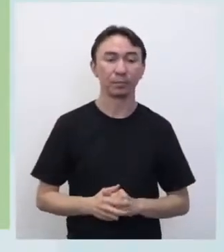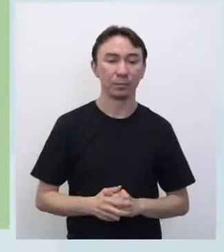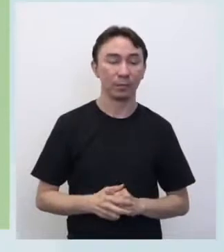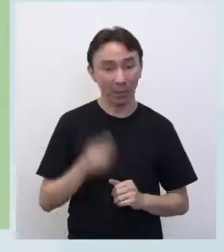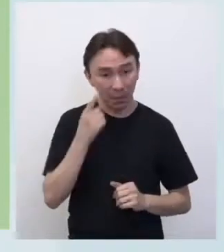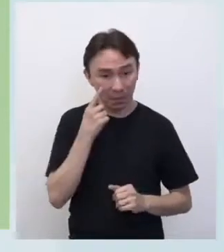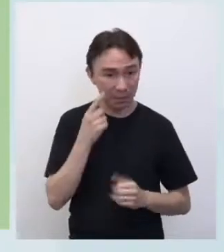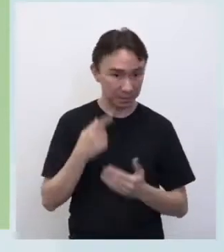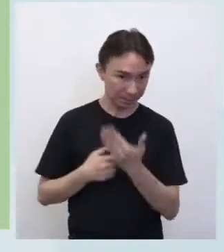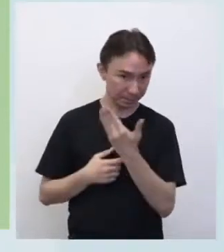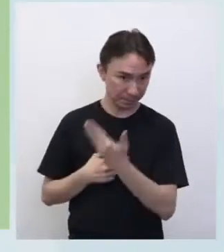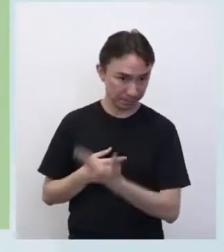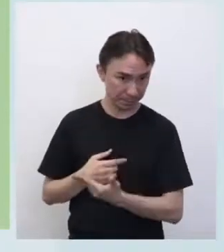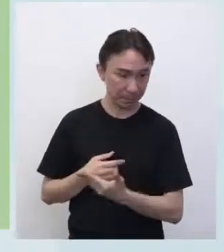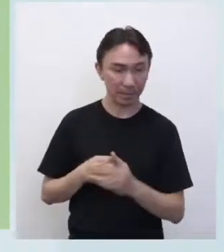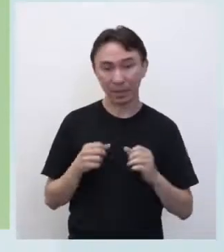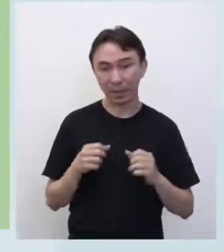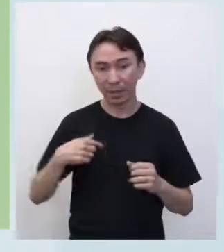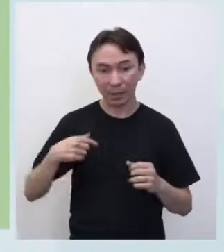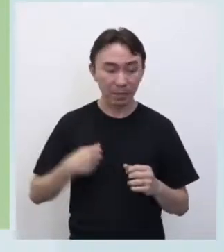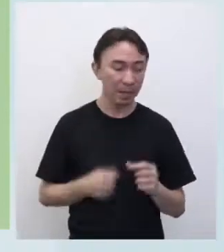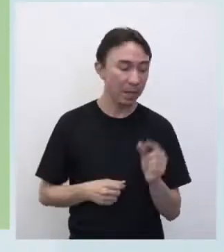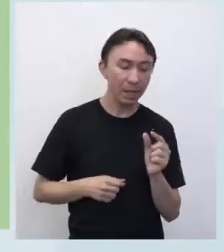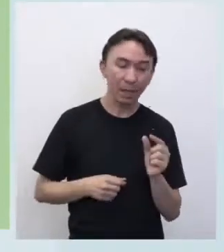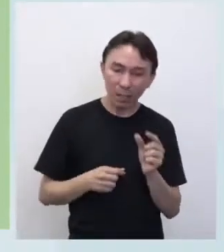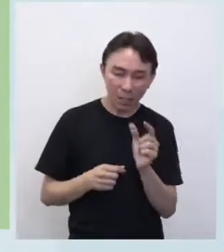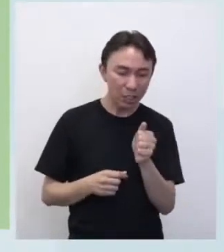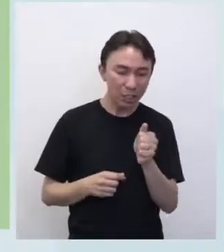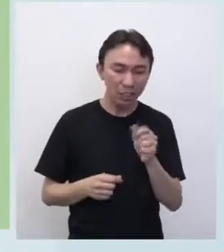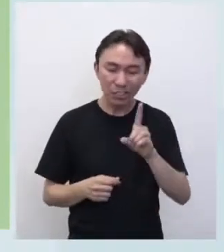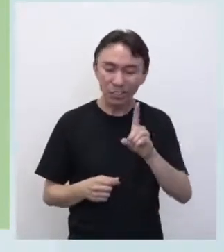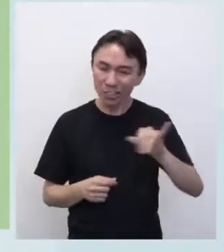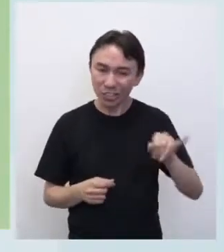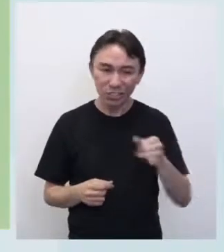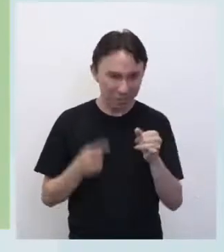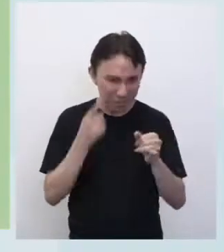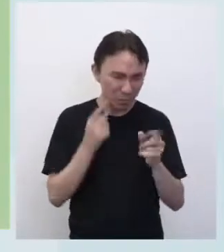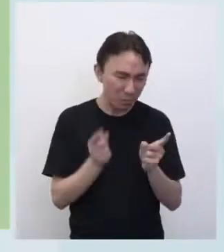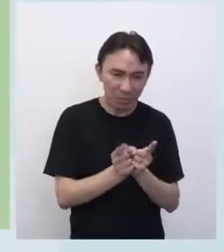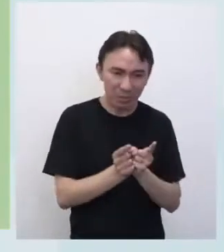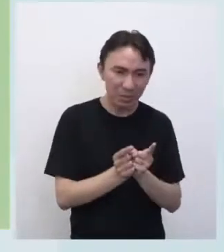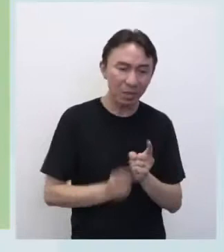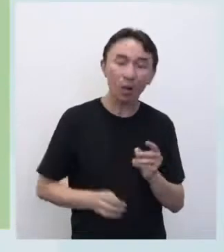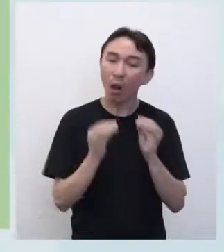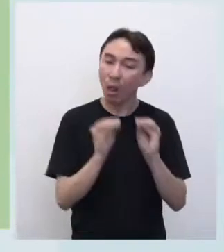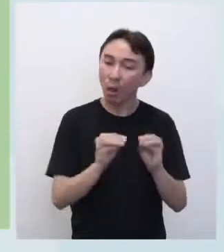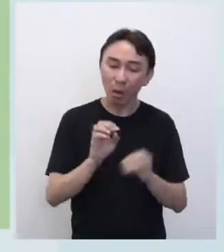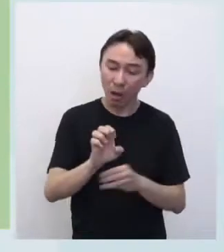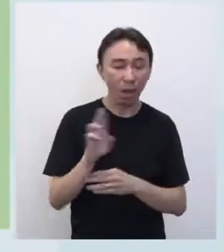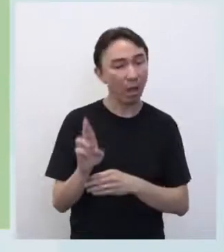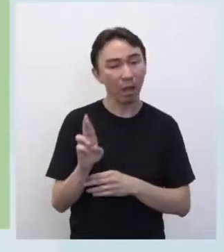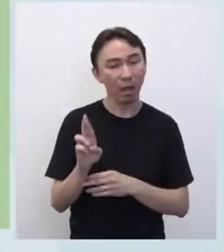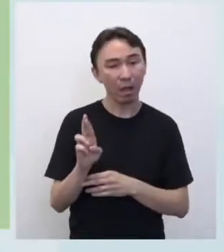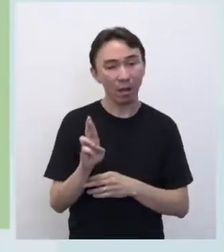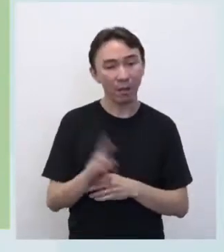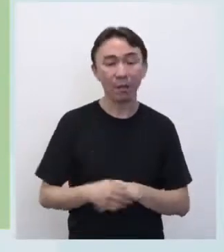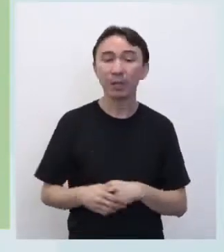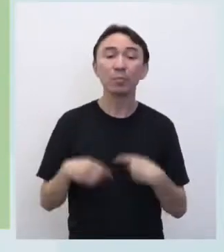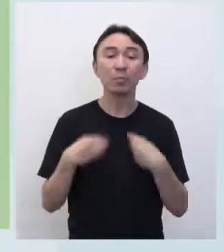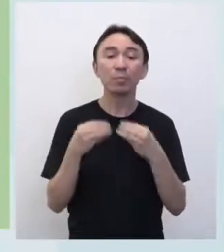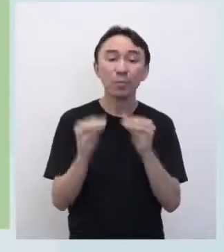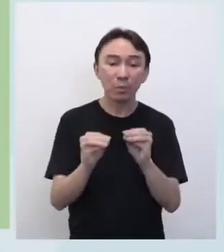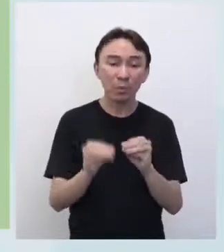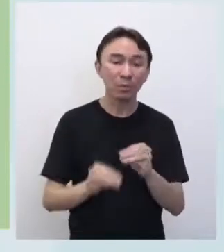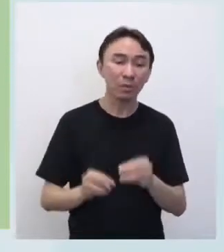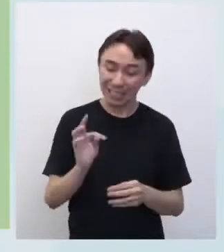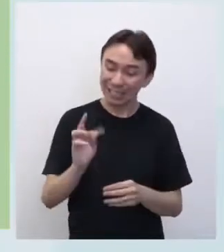assim, ó. Eu pego o adjetivo que é curtinho, acrescento o ER lá no final e vou colocar a partícula than se eu